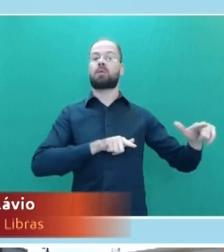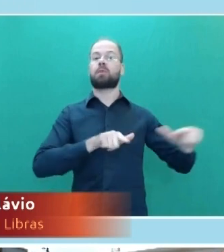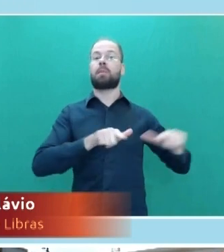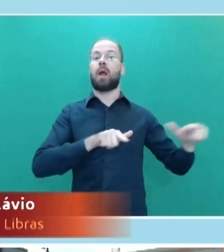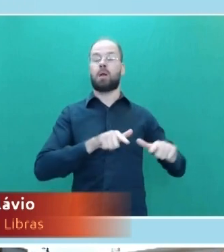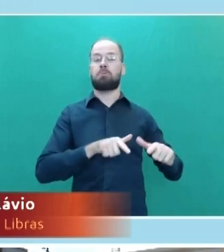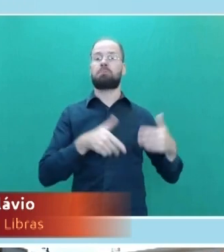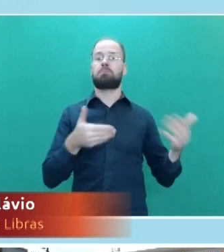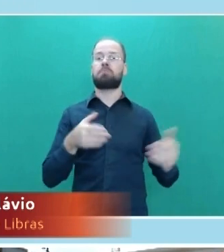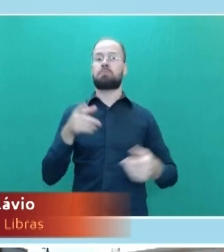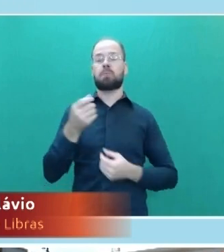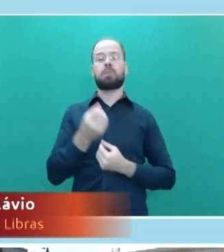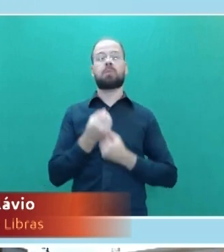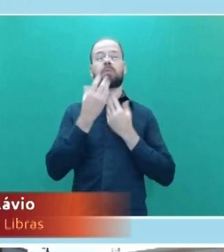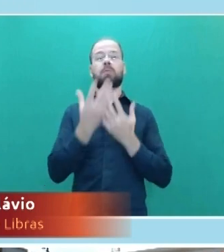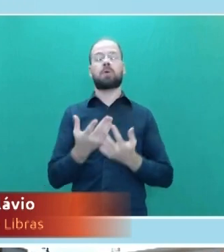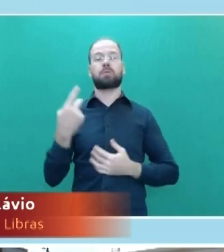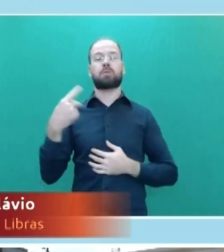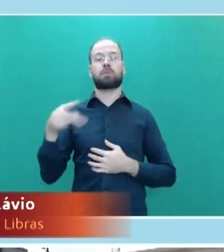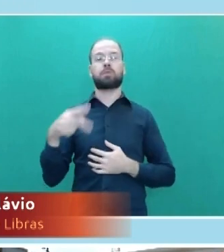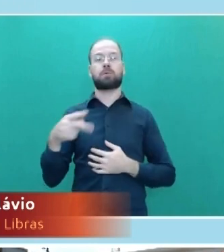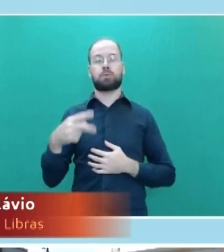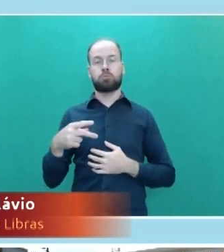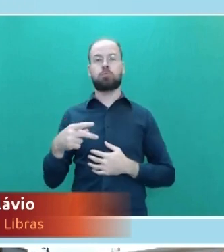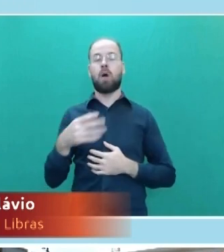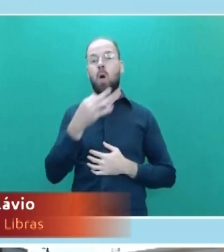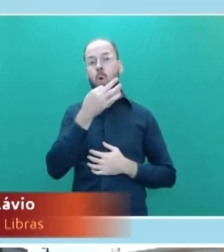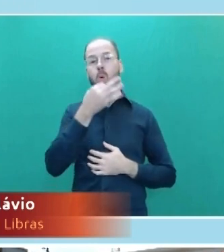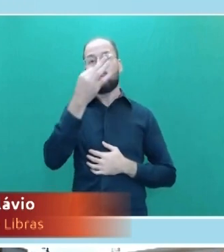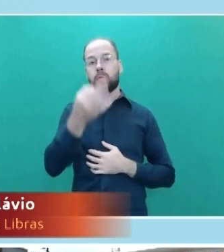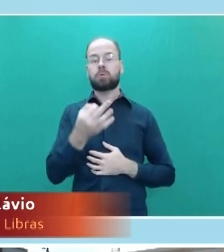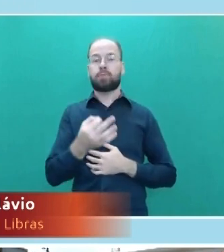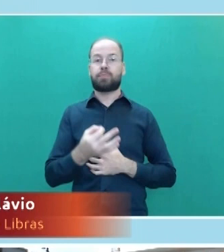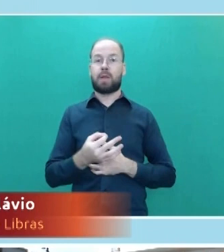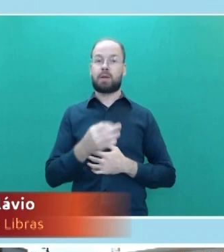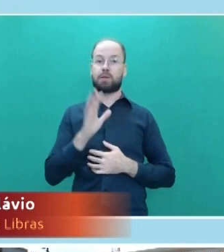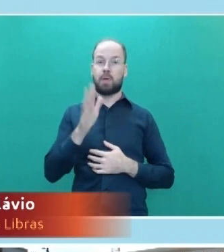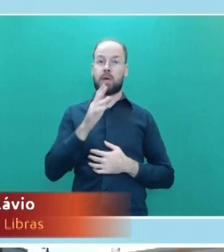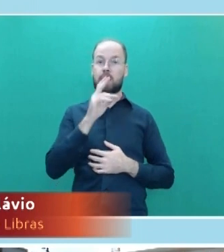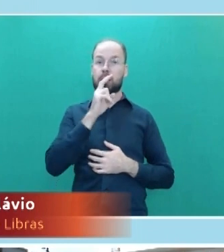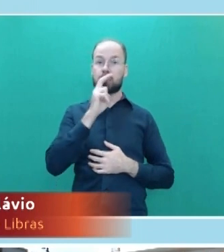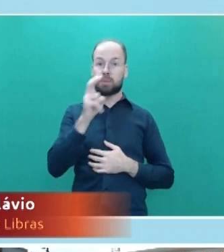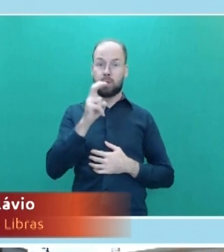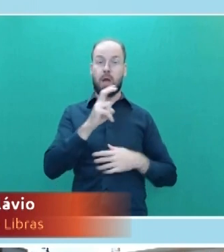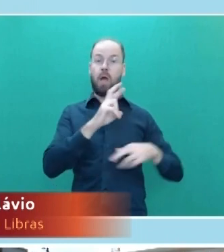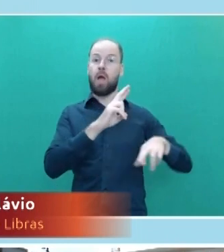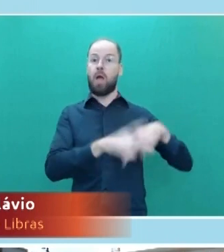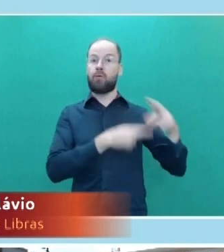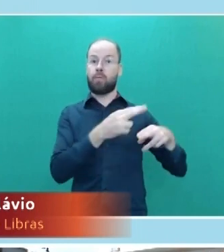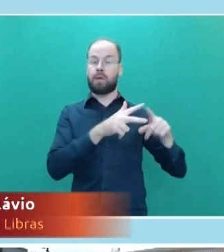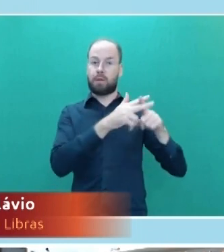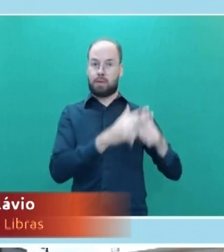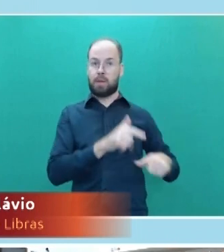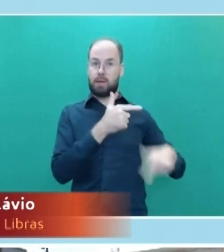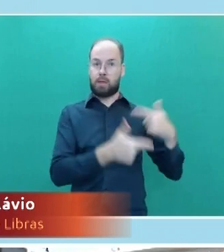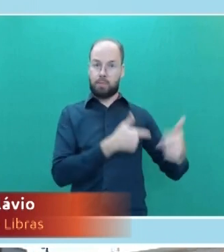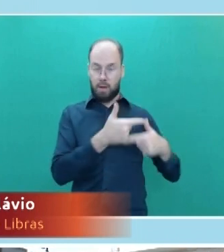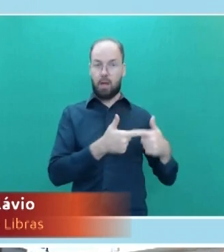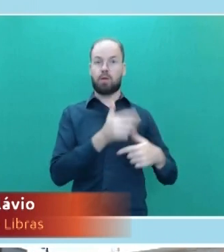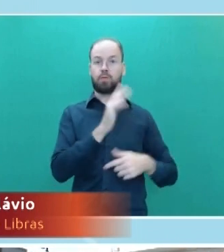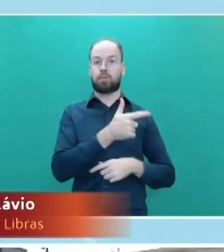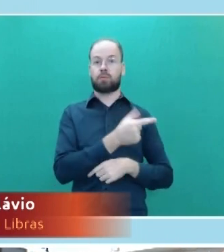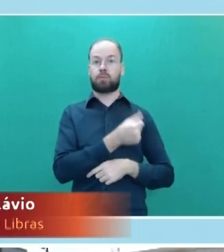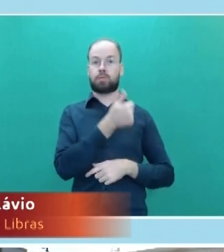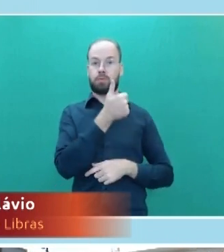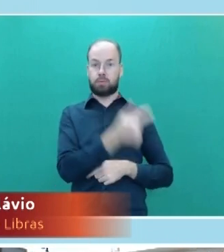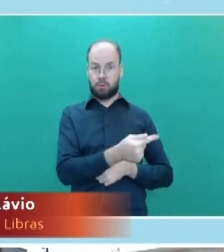qual é a análise que o senhor faz, né, desses 5 primeiros anos, né, de reforma trabalhista, reforma de 2017, a gente está ainda no comecinho